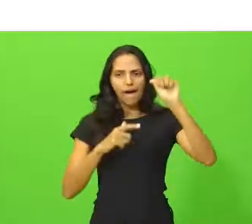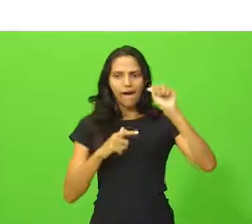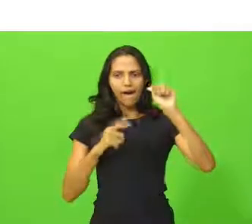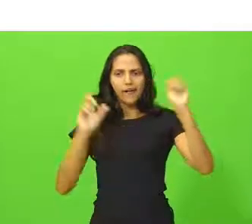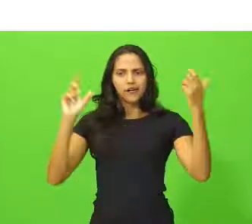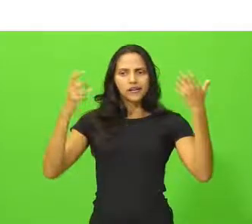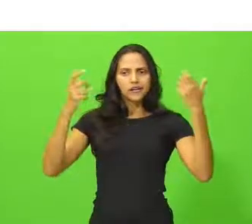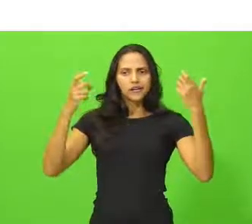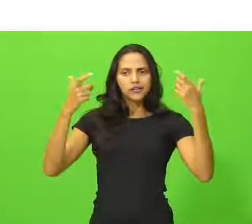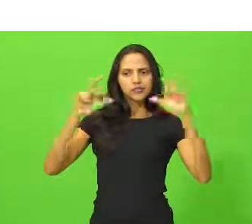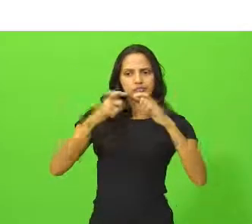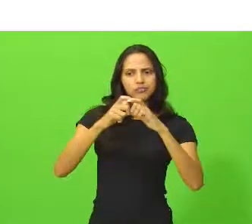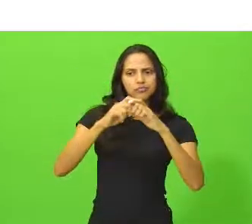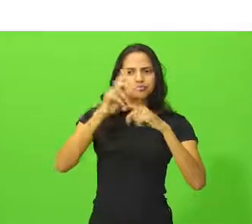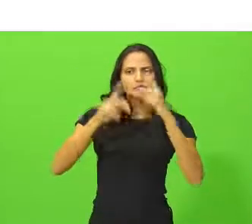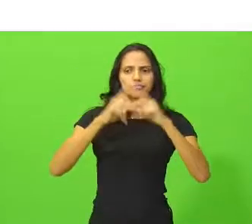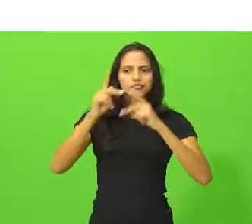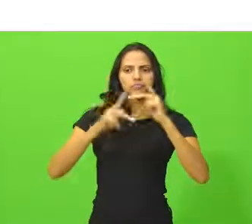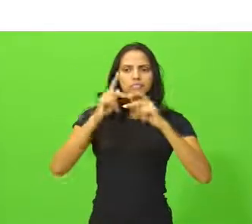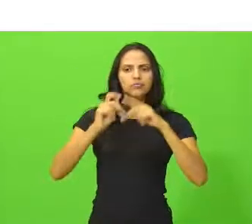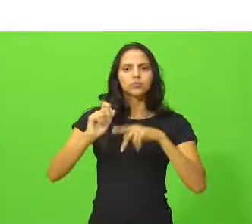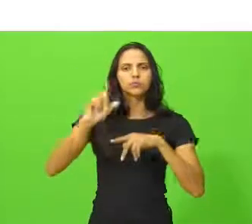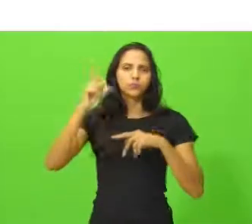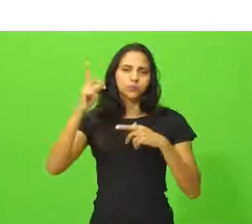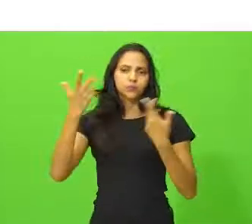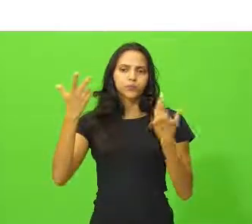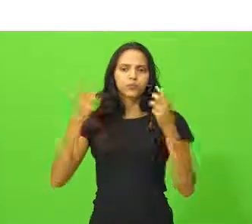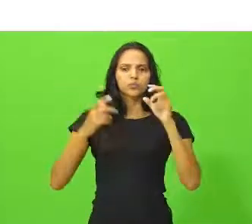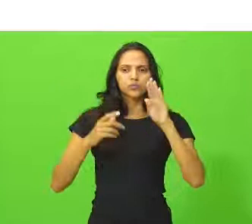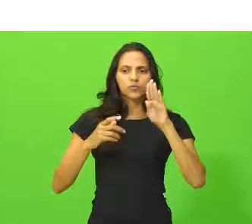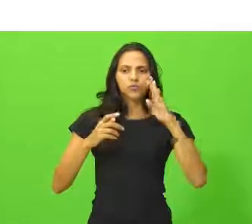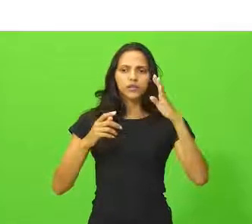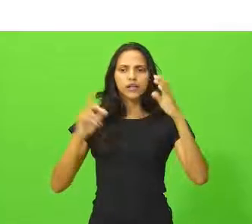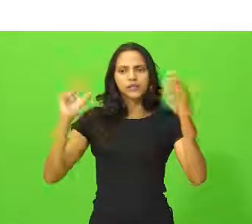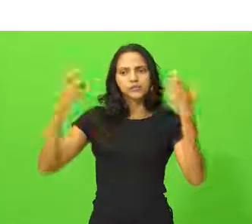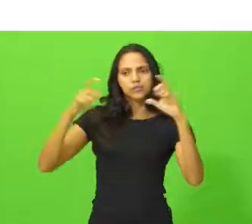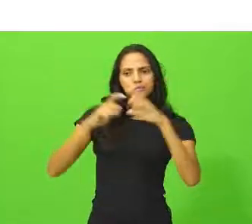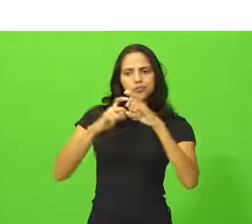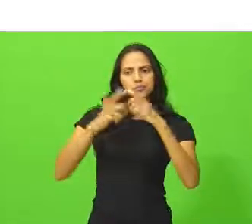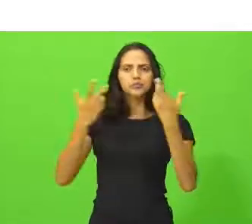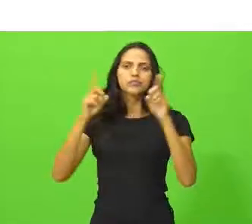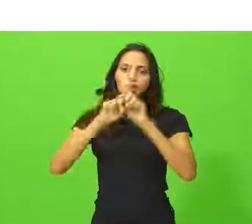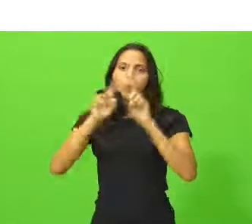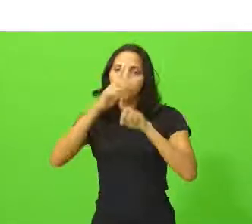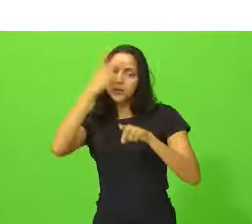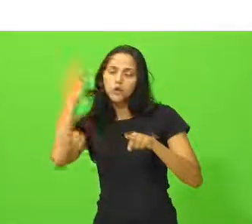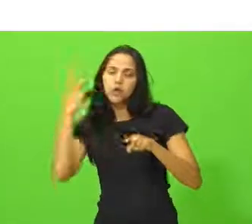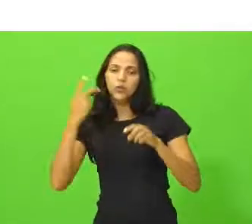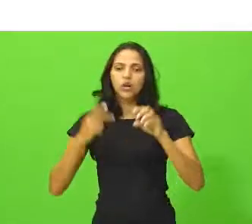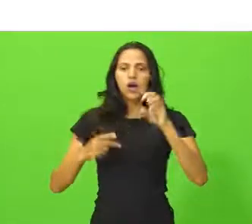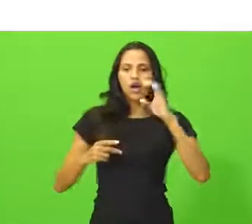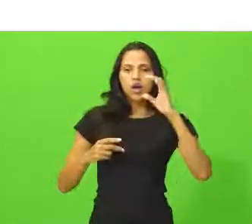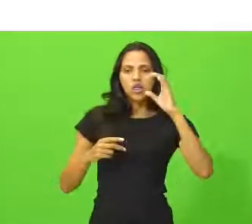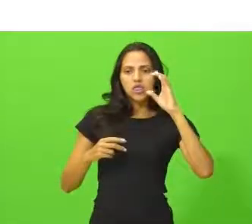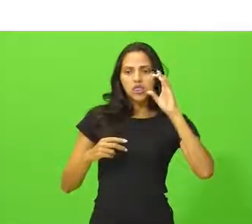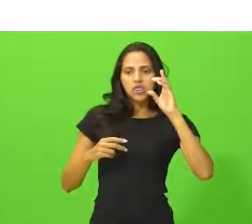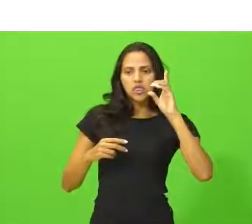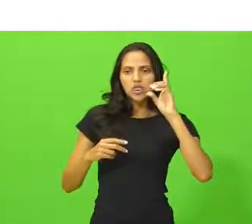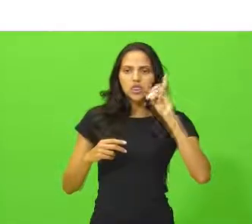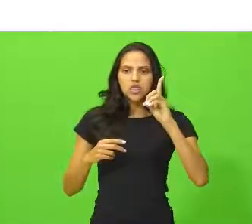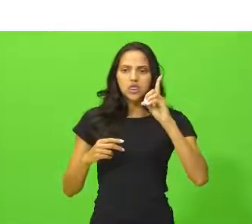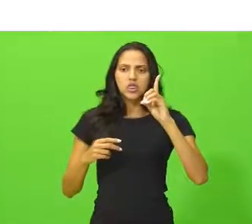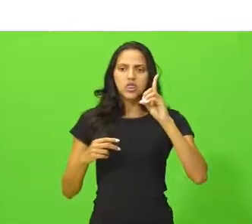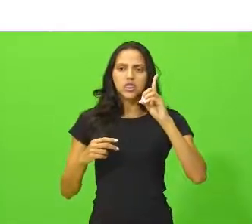absoluta. Letra B, redução do crescimento vegetativo. Letra C, diminuição da proporção de